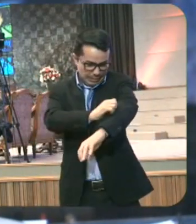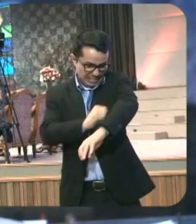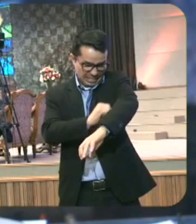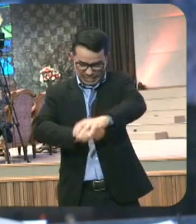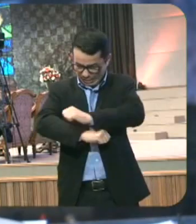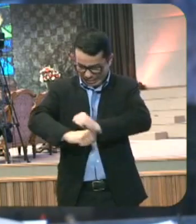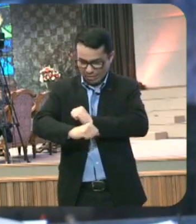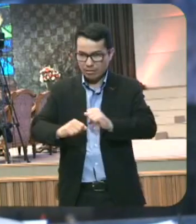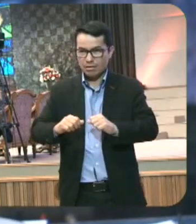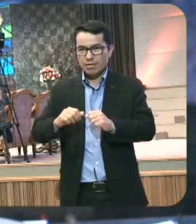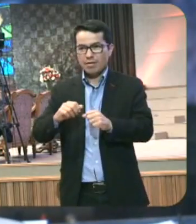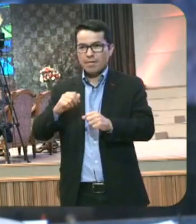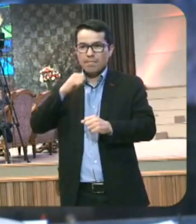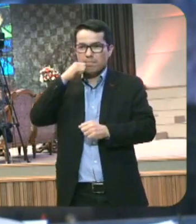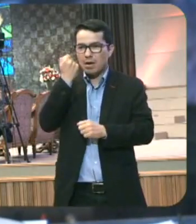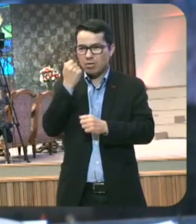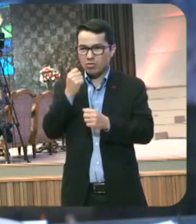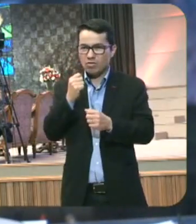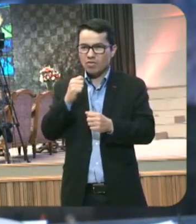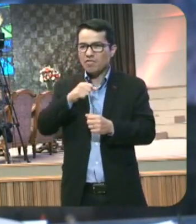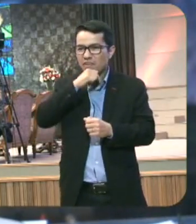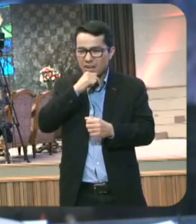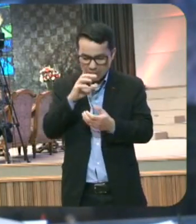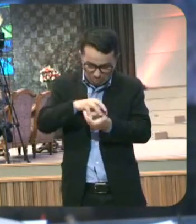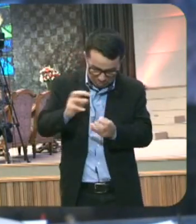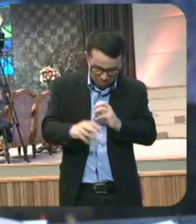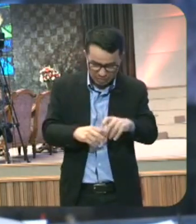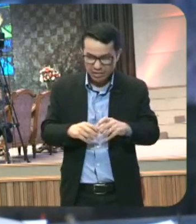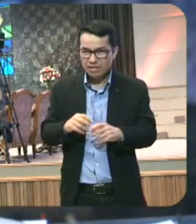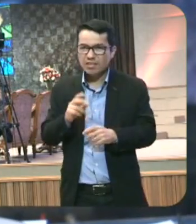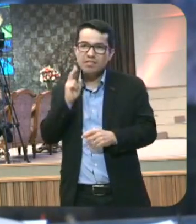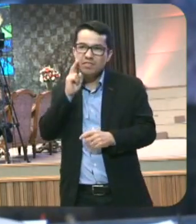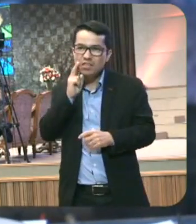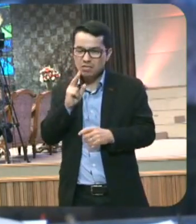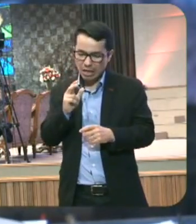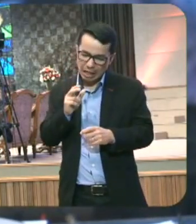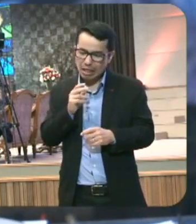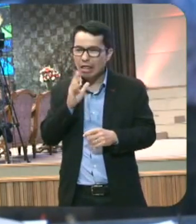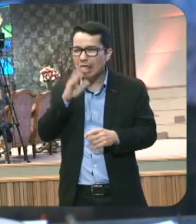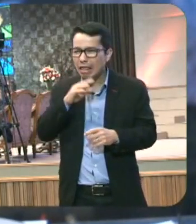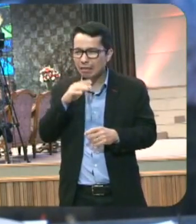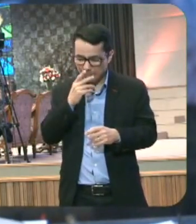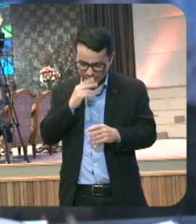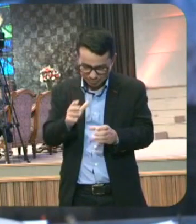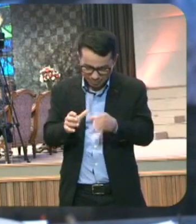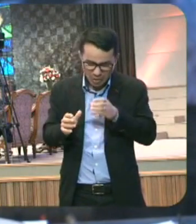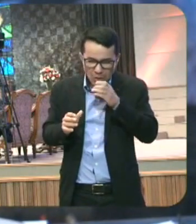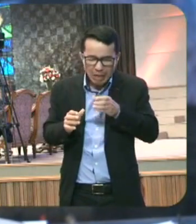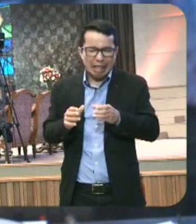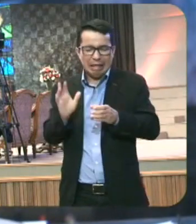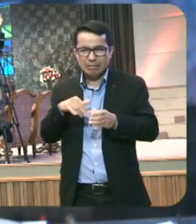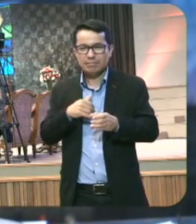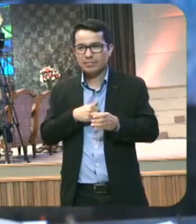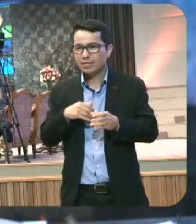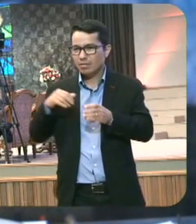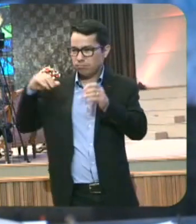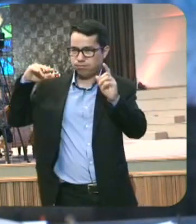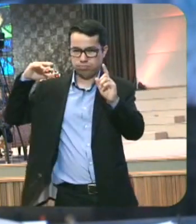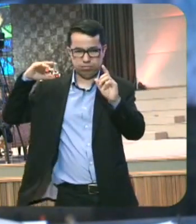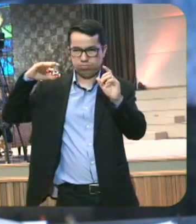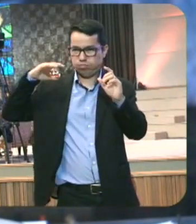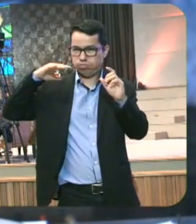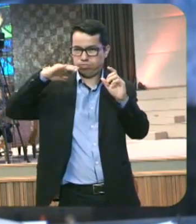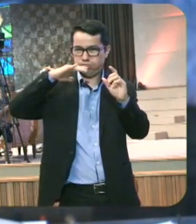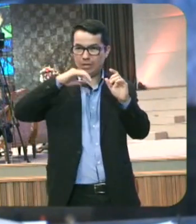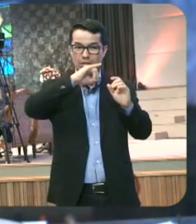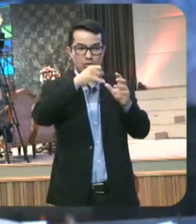remendados, pegaram pão seco, bolorento, vinho fermentado, e chegaram para o povo de Israel, para